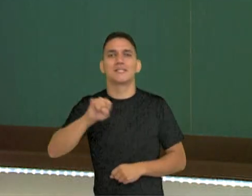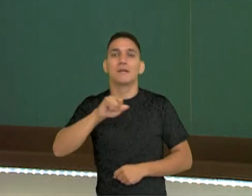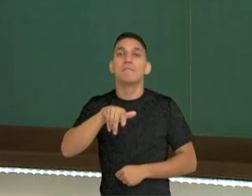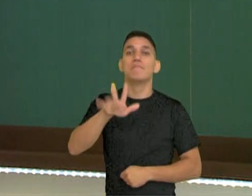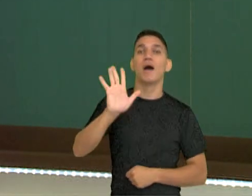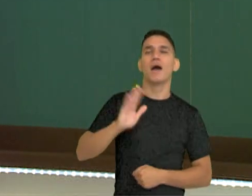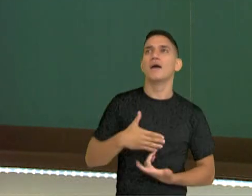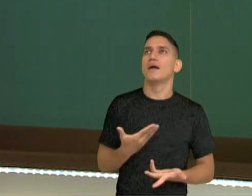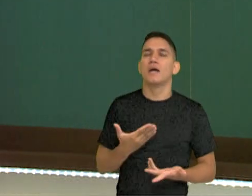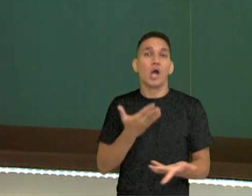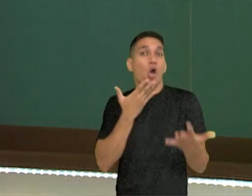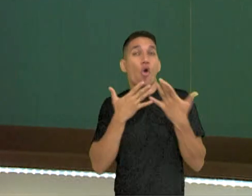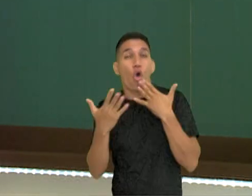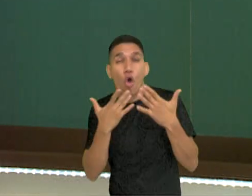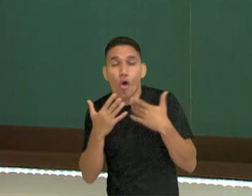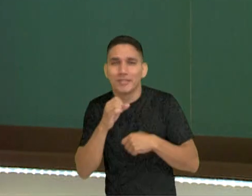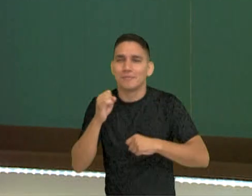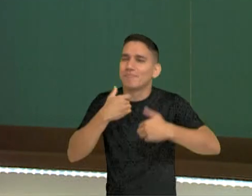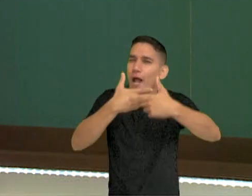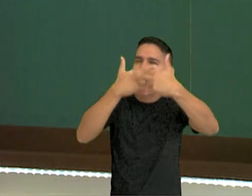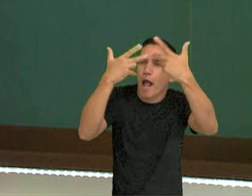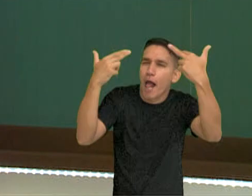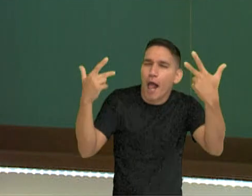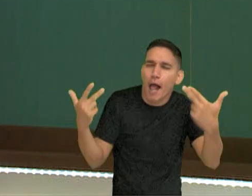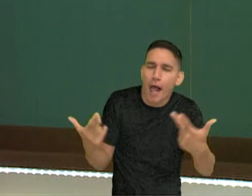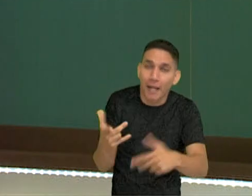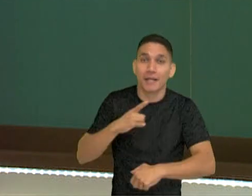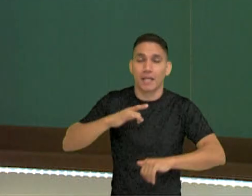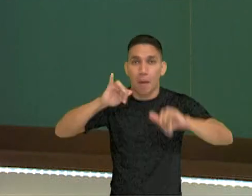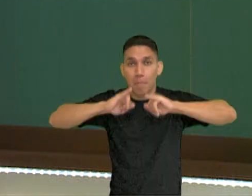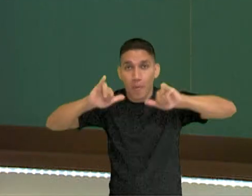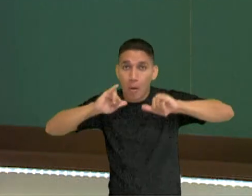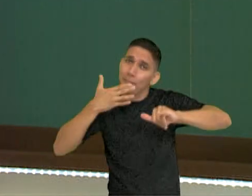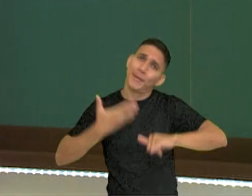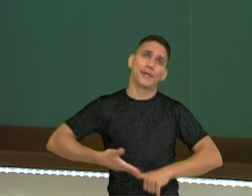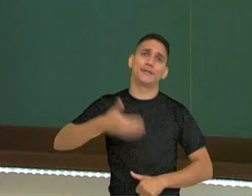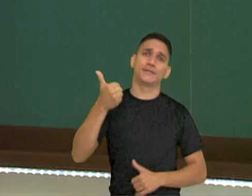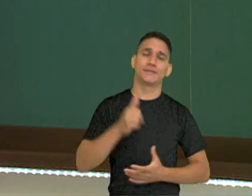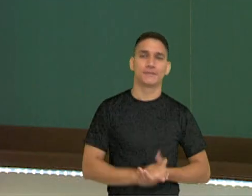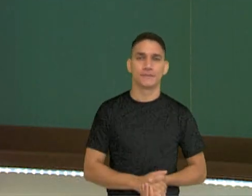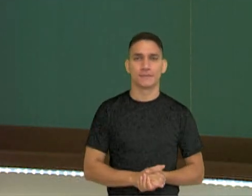colorido, quanto mais efeito tiver na propaganda, melhor.